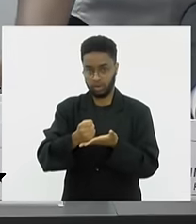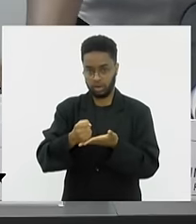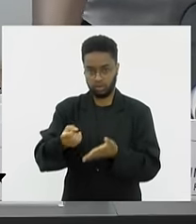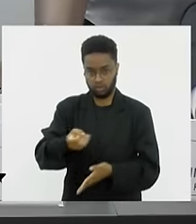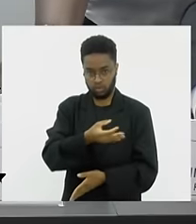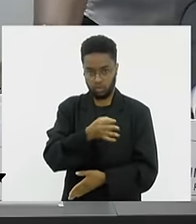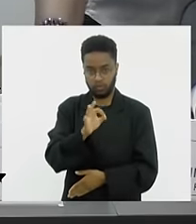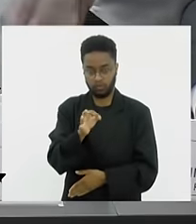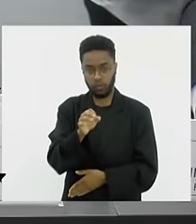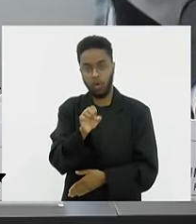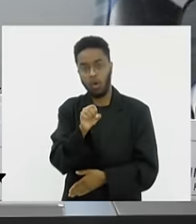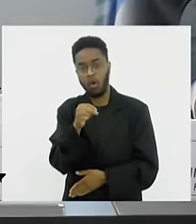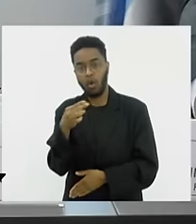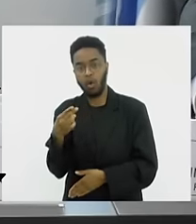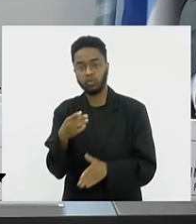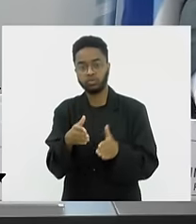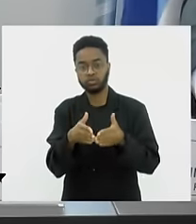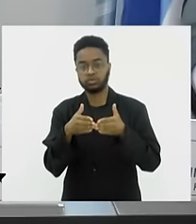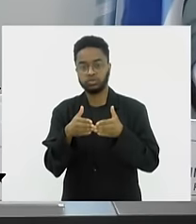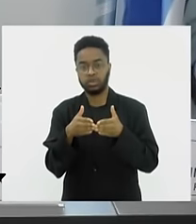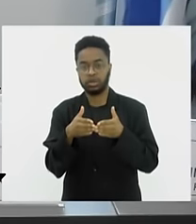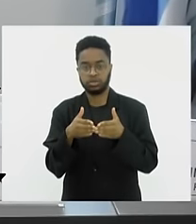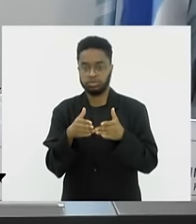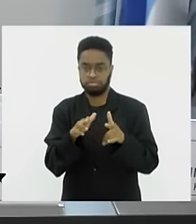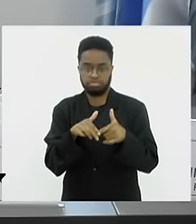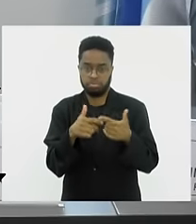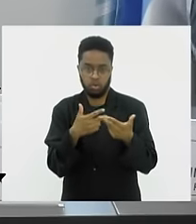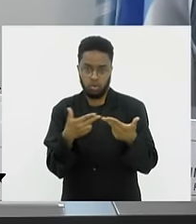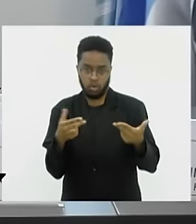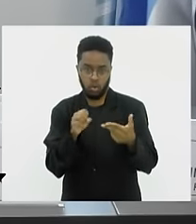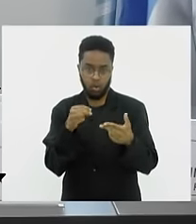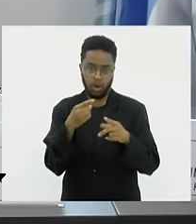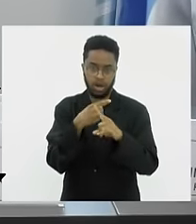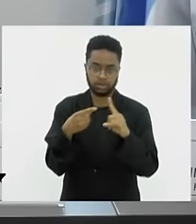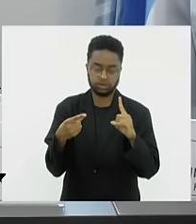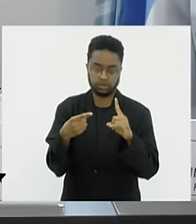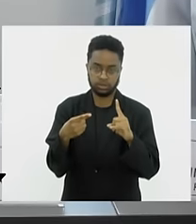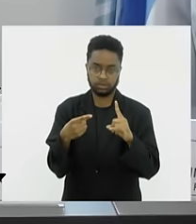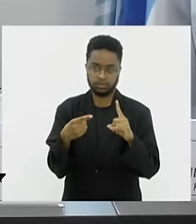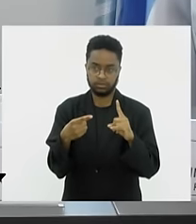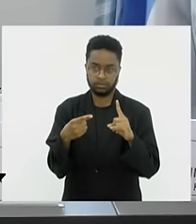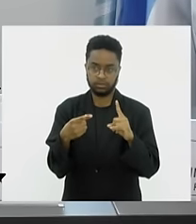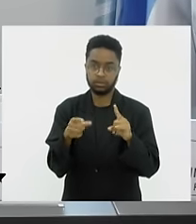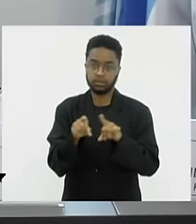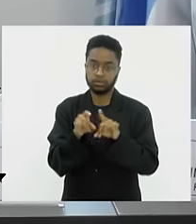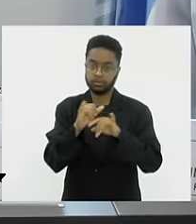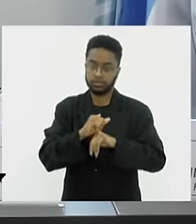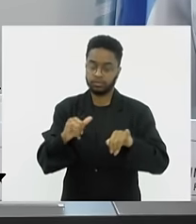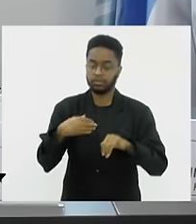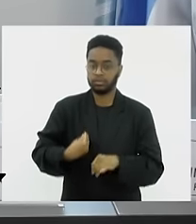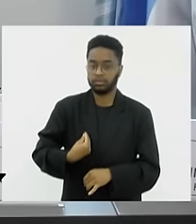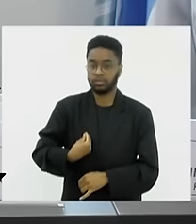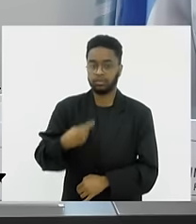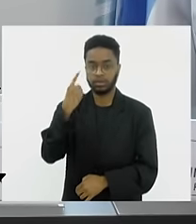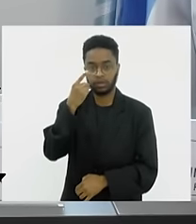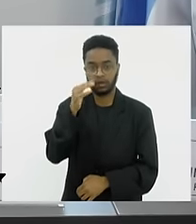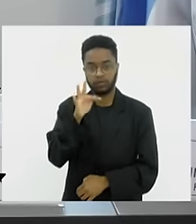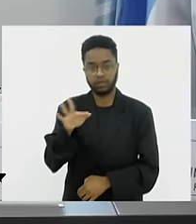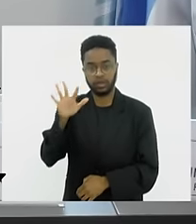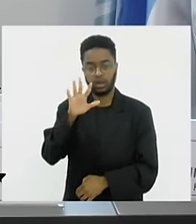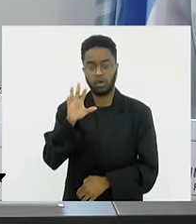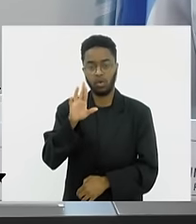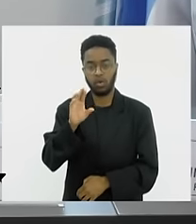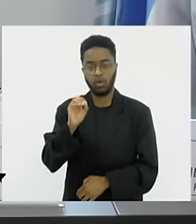atual ou esse contrato está suspenso por algum motivo ou cancelado por algum motivo? Destacar a presença do deputado federal Roberto Monteiro, sente conosco aqui,